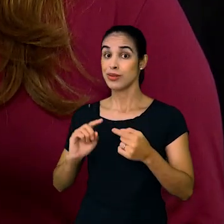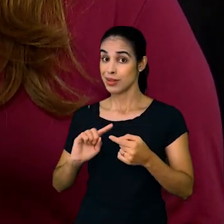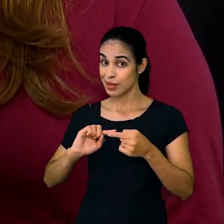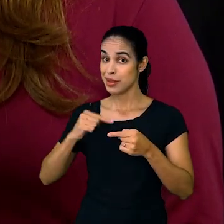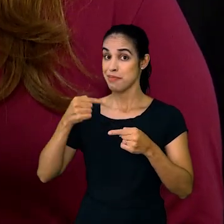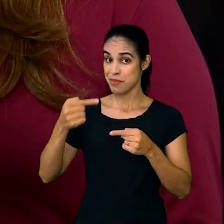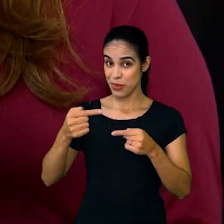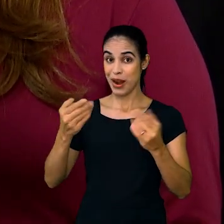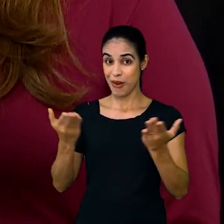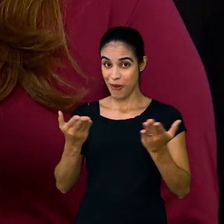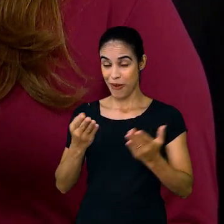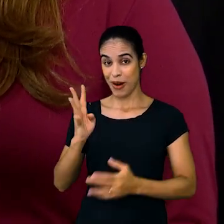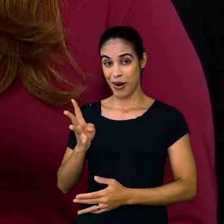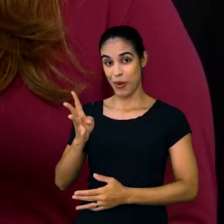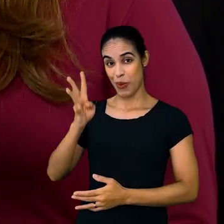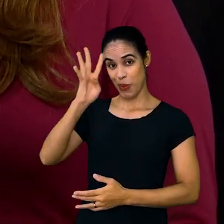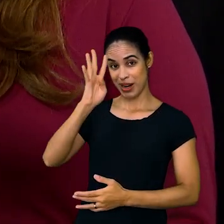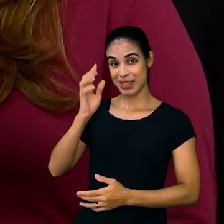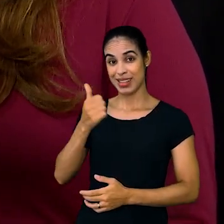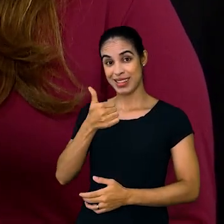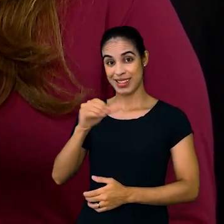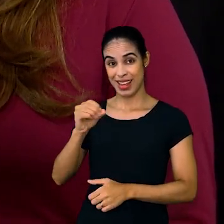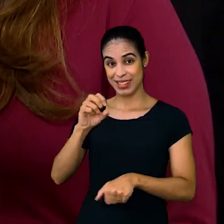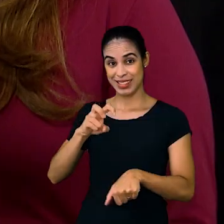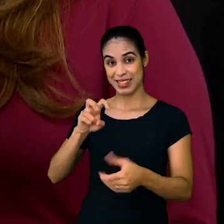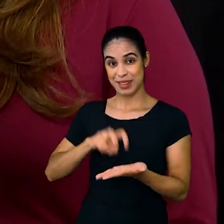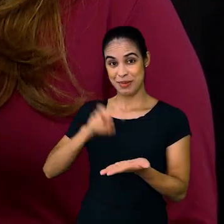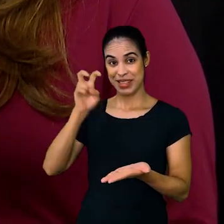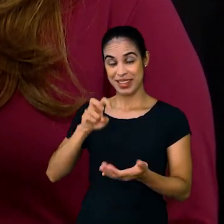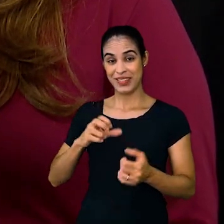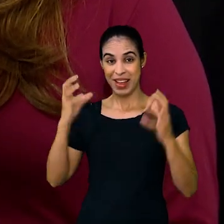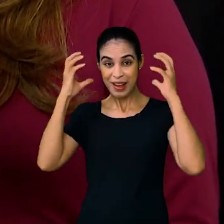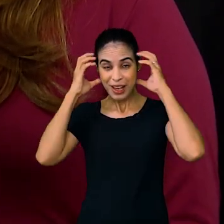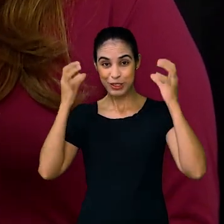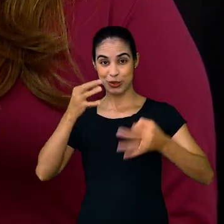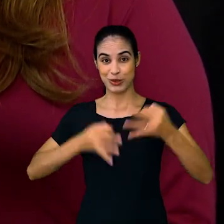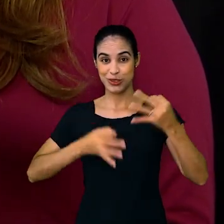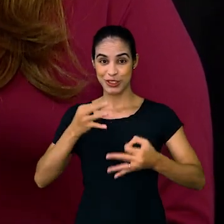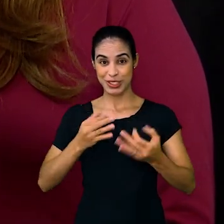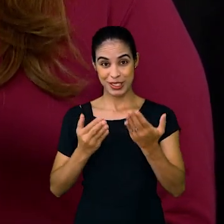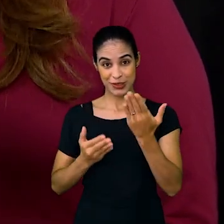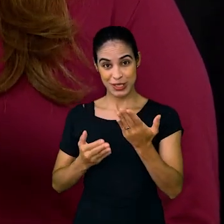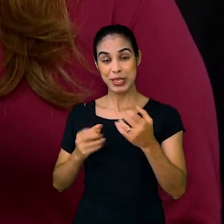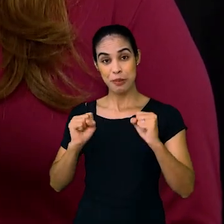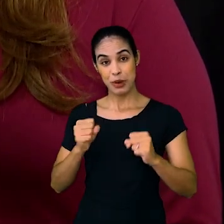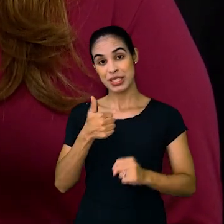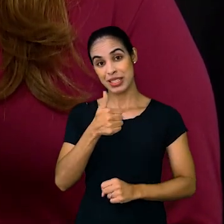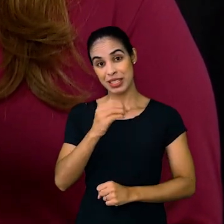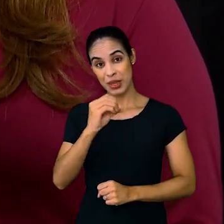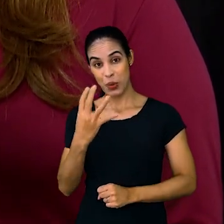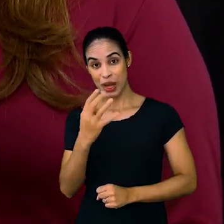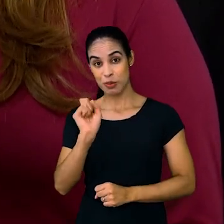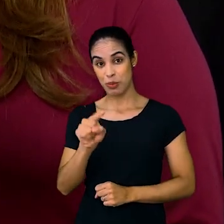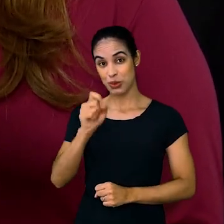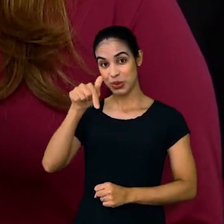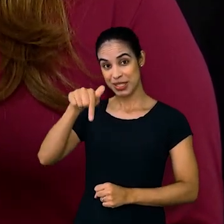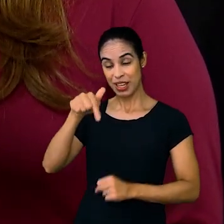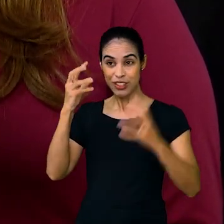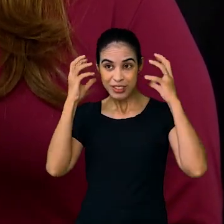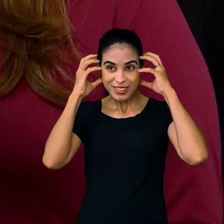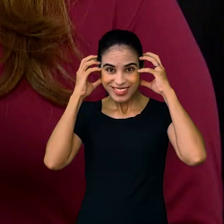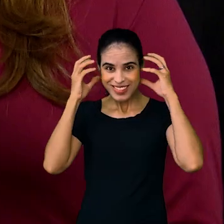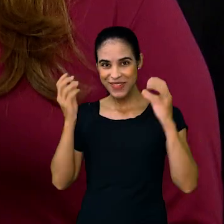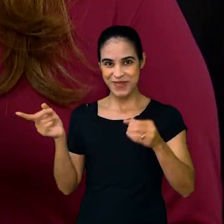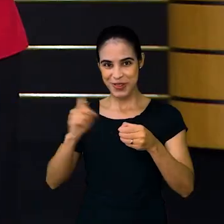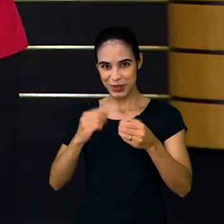Trabalho e Justiça desta quarta-feira, às 10 horas da manhã, pela Rádio Justiça. É só sintonizar 104.7. Volto